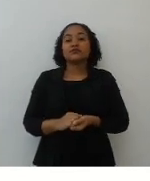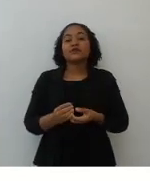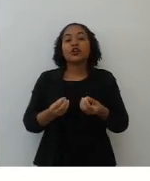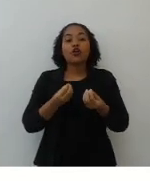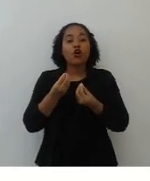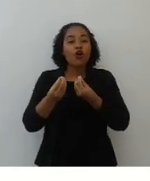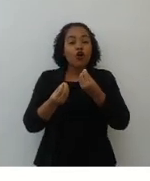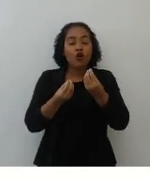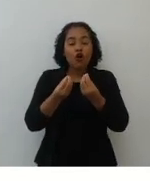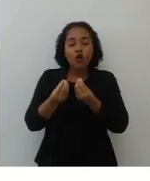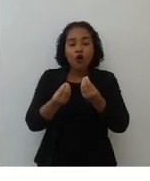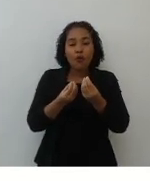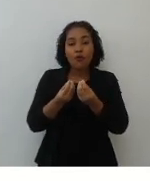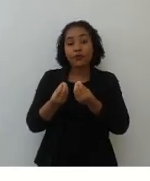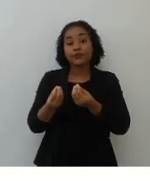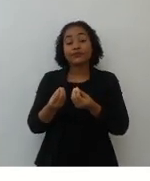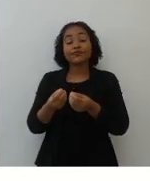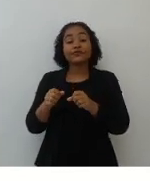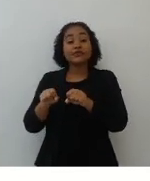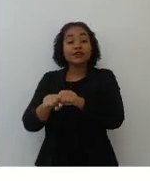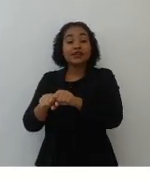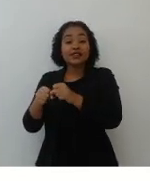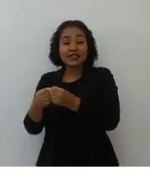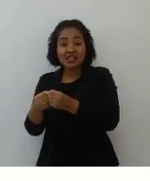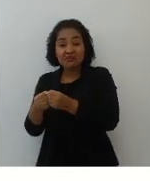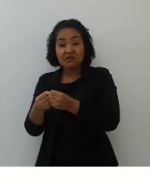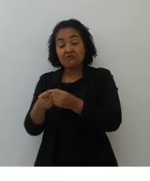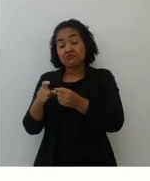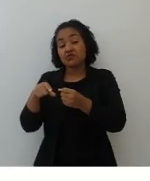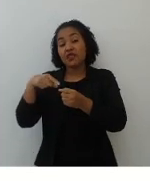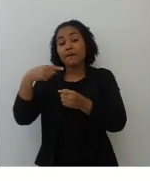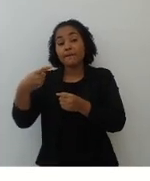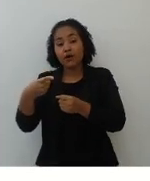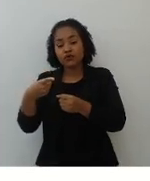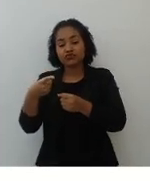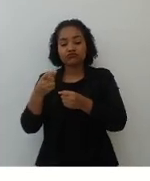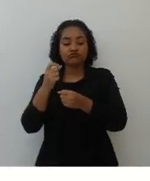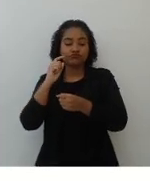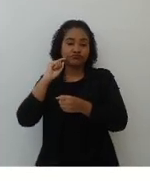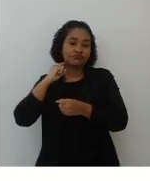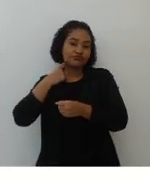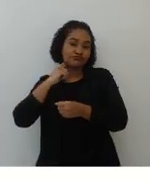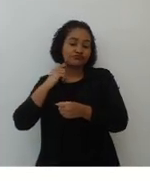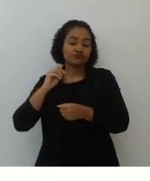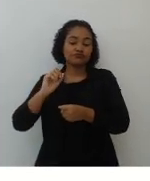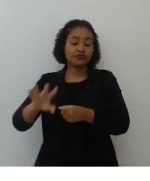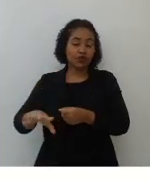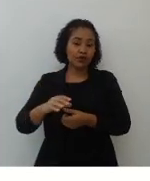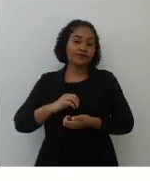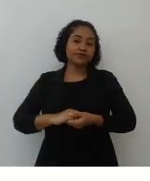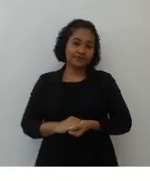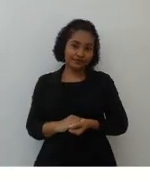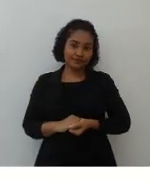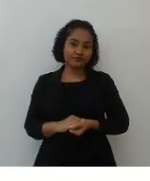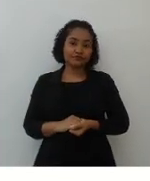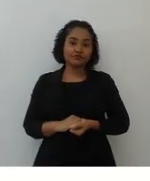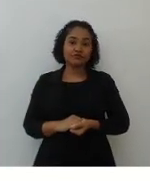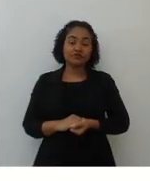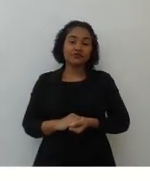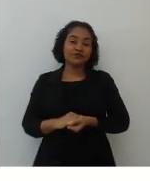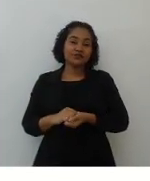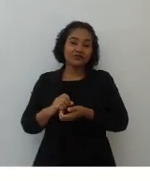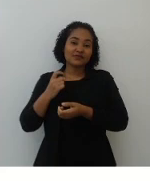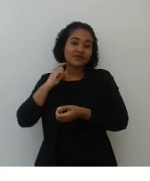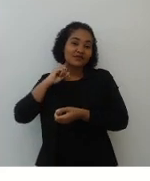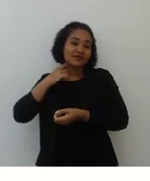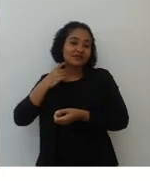interna, digerir e o que não servir para a célula, ela vai excretar. Essa excreção é chamada de